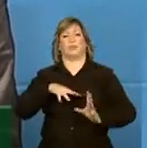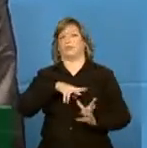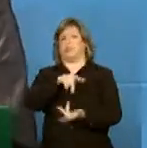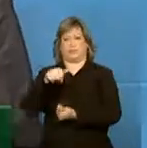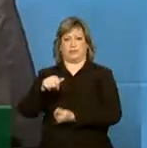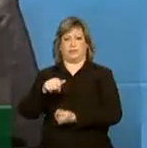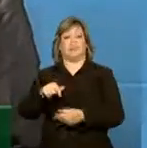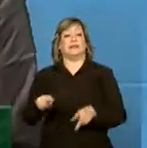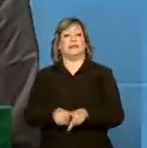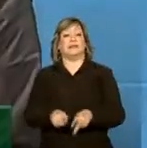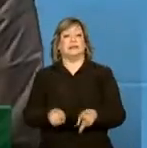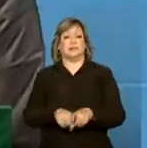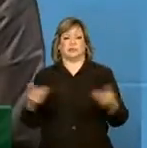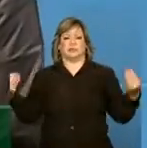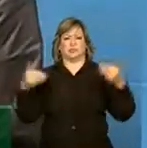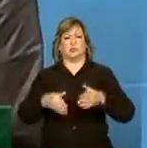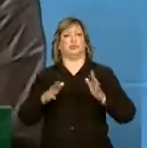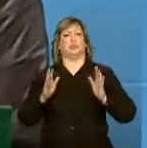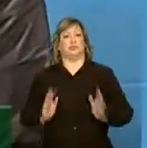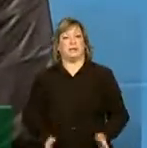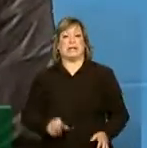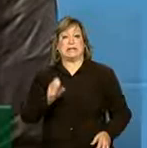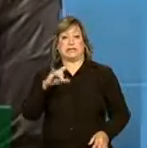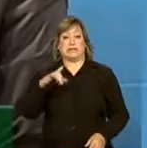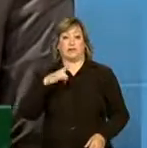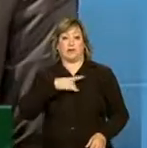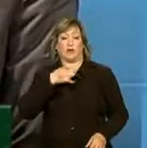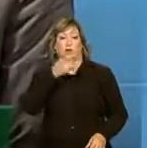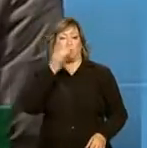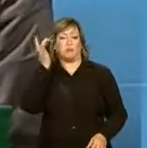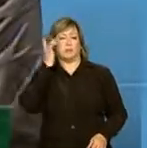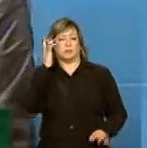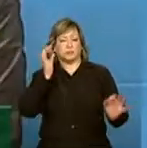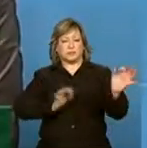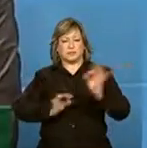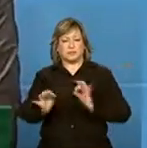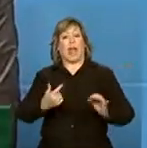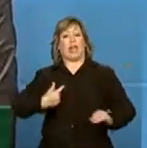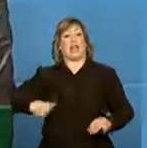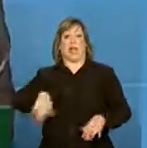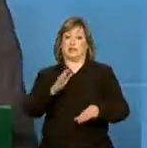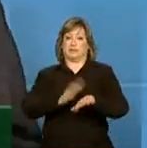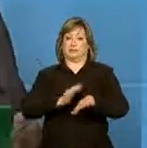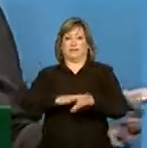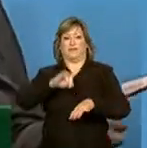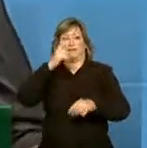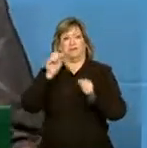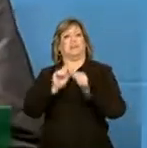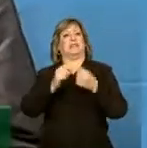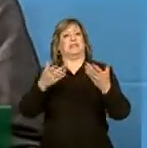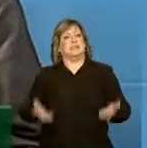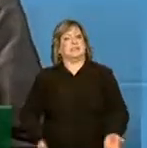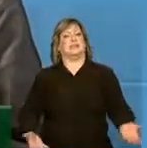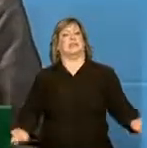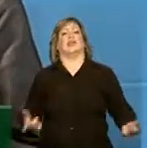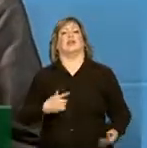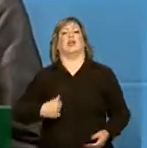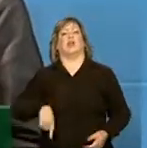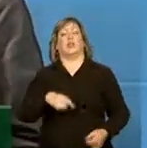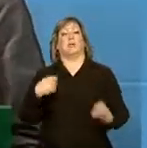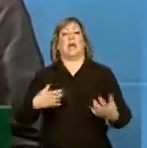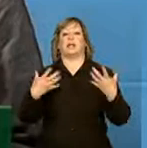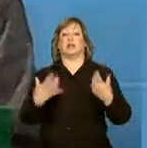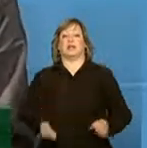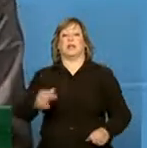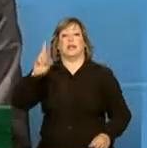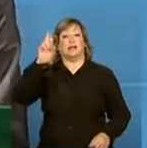Se é que vai haver uma estratégia a ser implementada, seremos nós a fazê-lo. Portanto, temos que assumir a